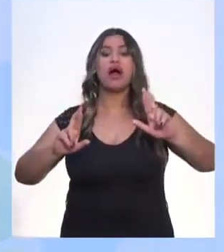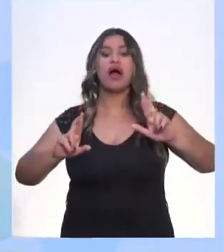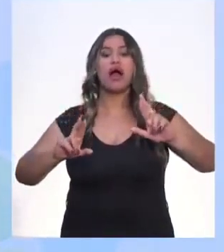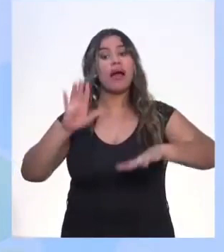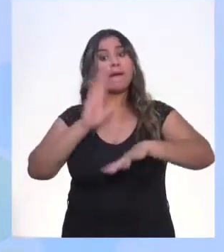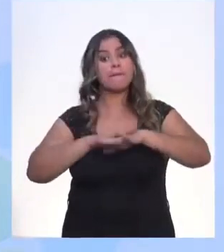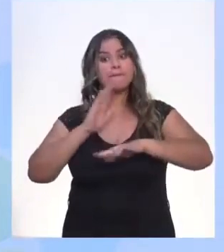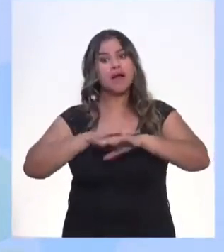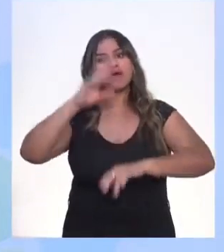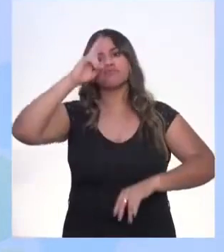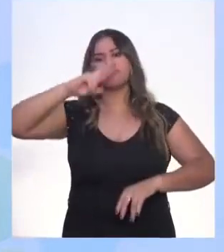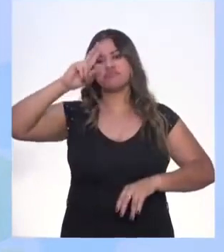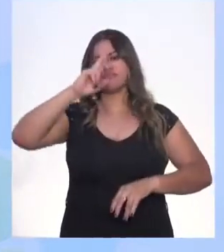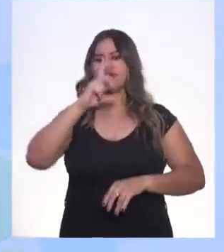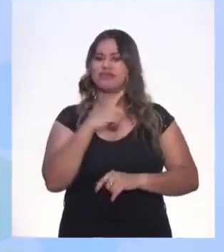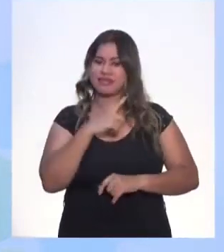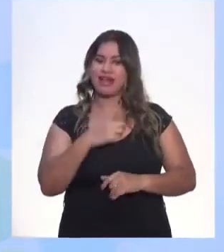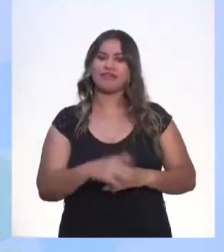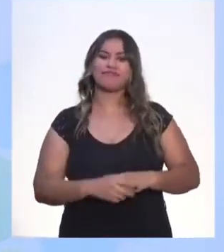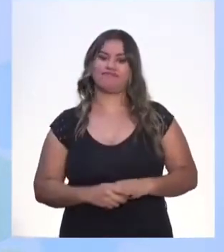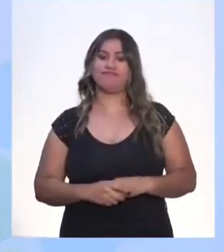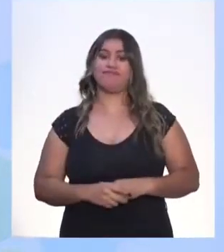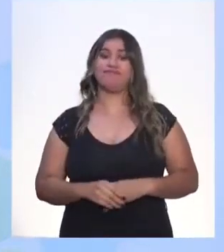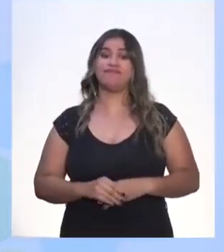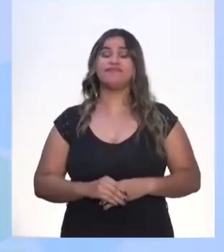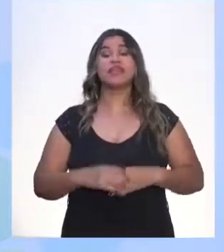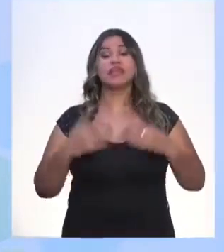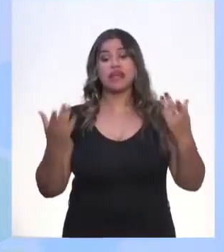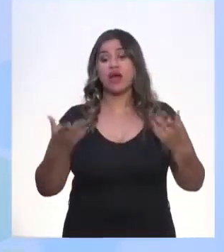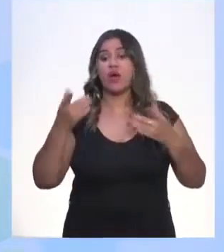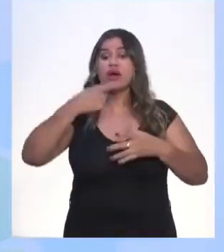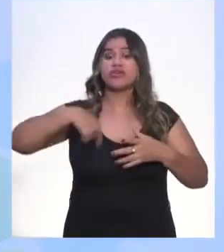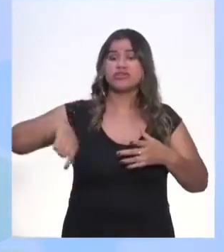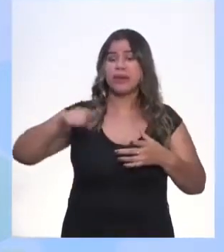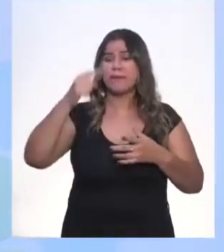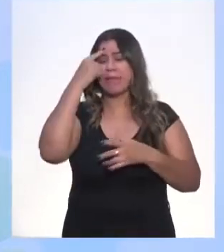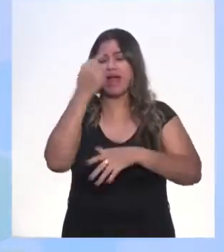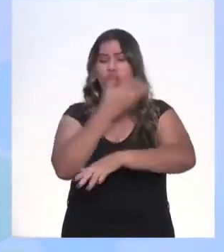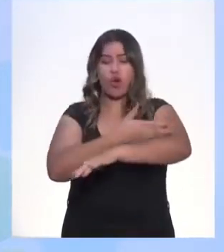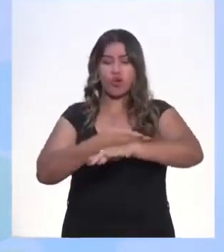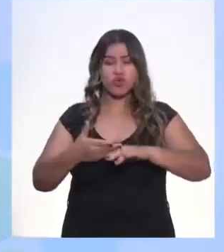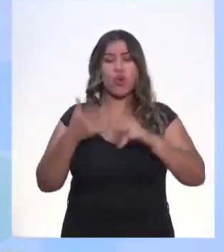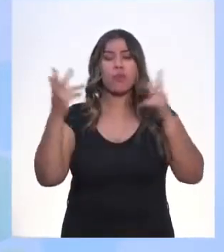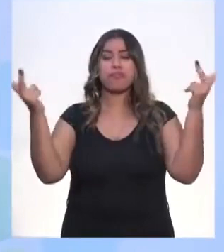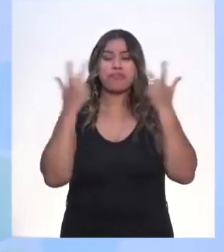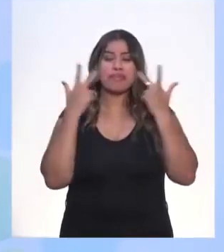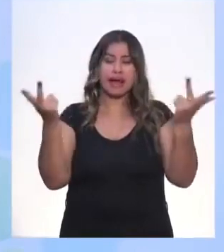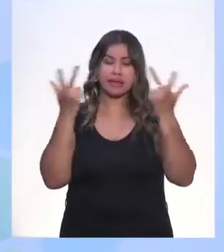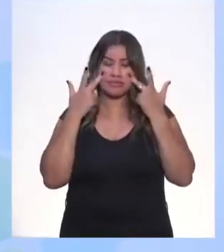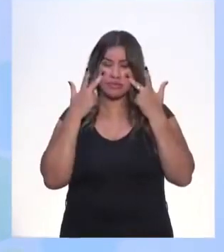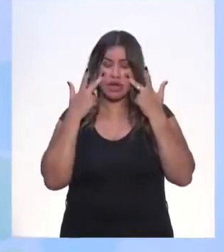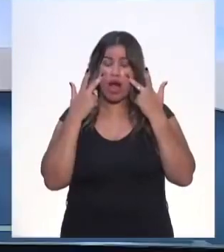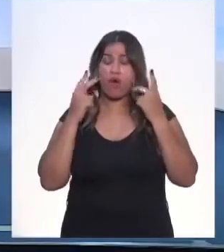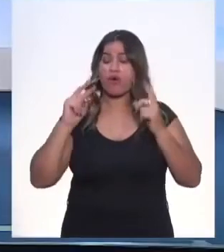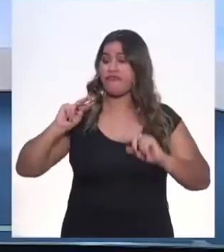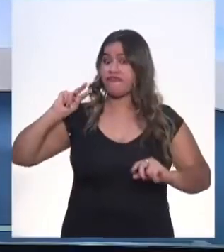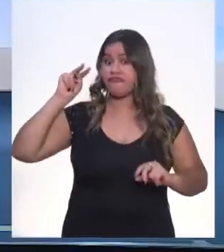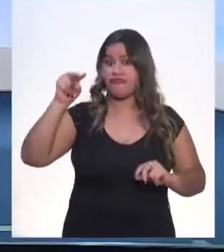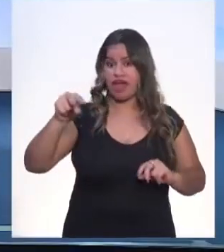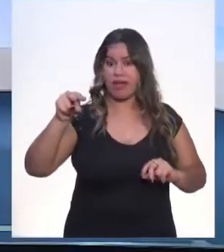nossa história. Né? E então, quando nós naturalizamos os nossos hábitos, quando nós enxergamos o outro,